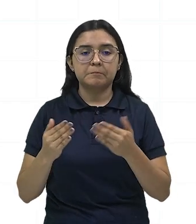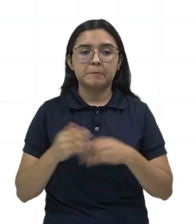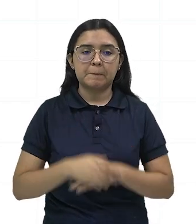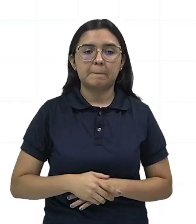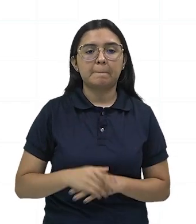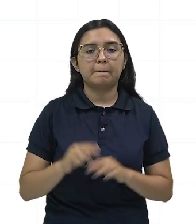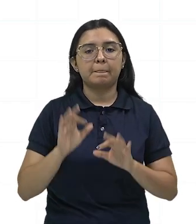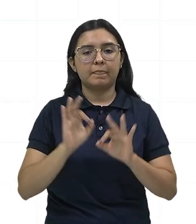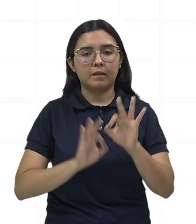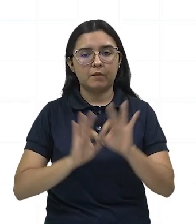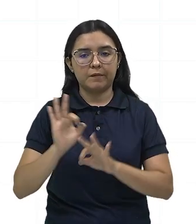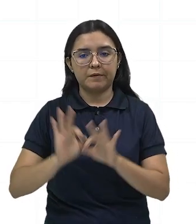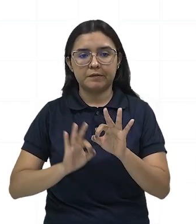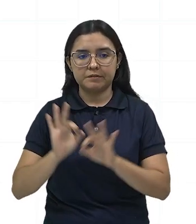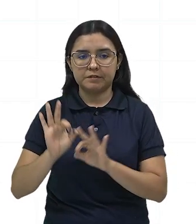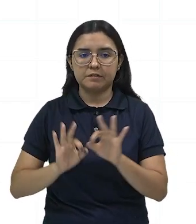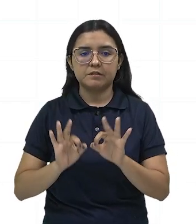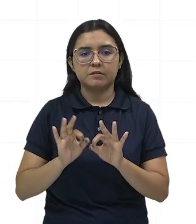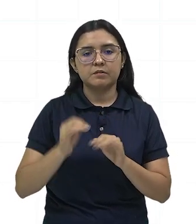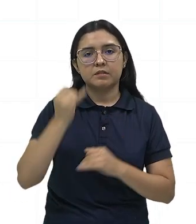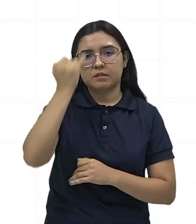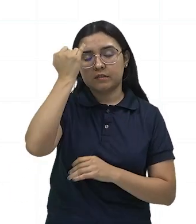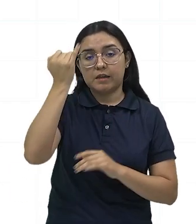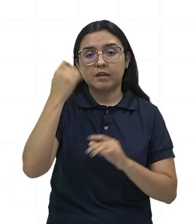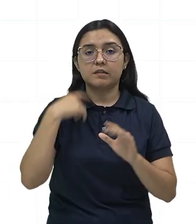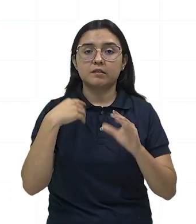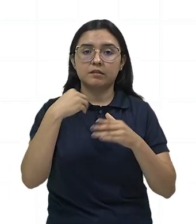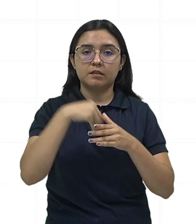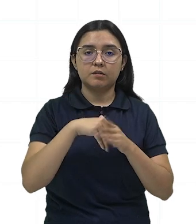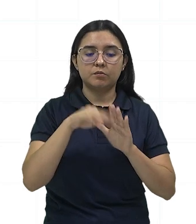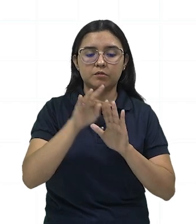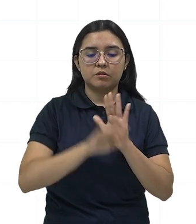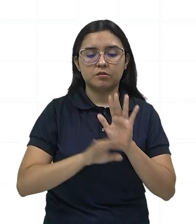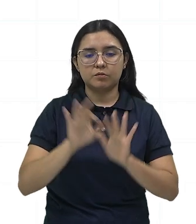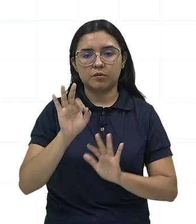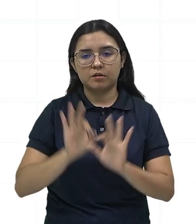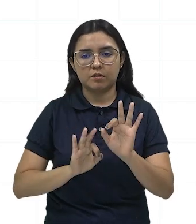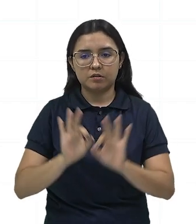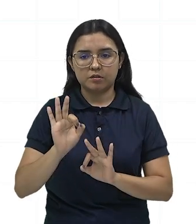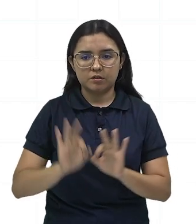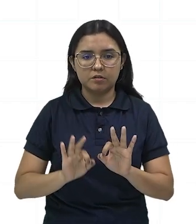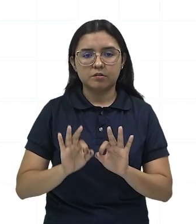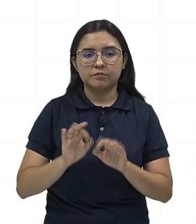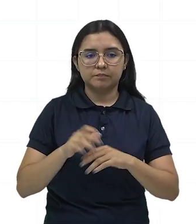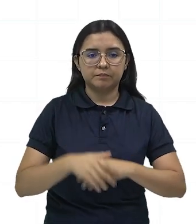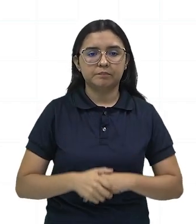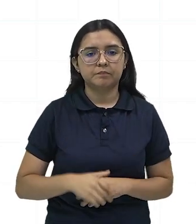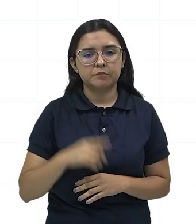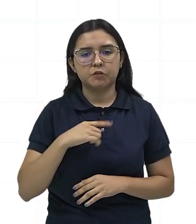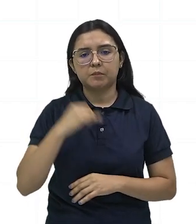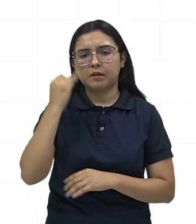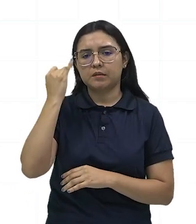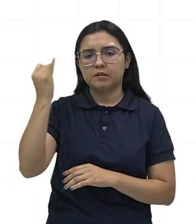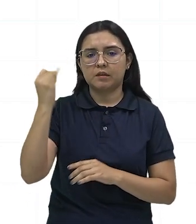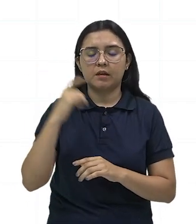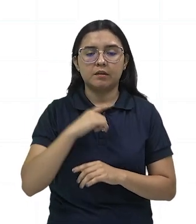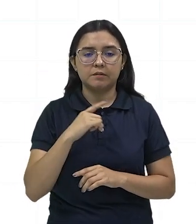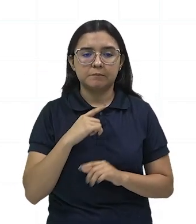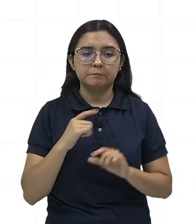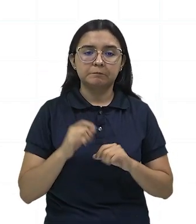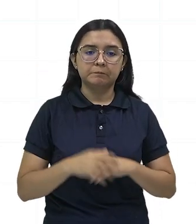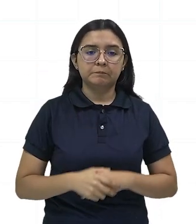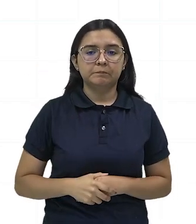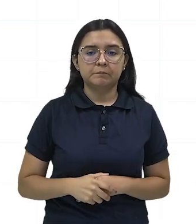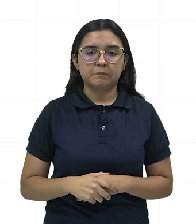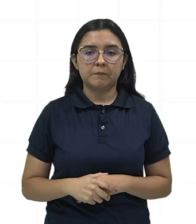à organização lógica das ideias em um texto, garantindo uma progressão natural de uma ideia para